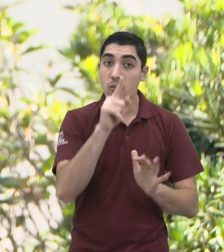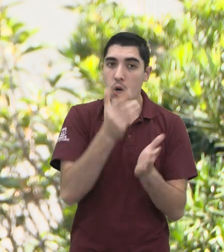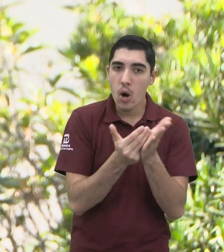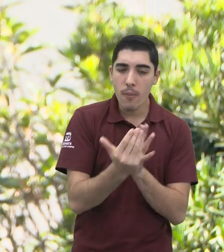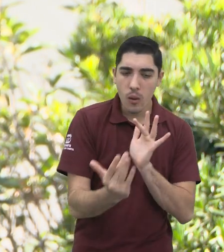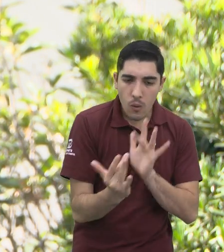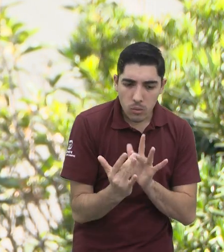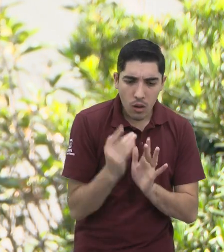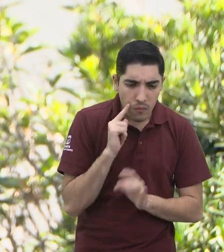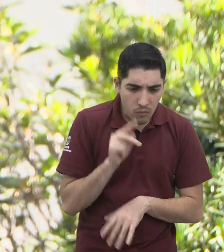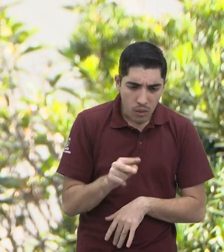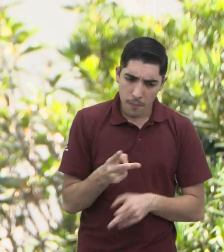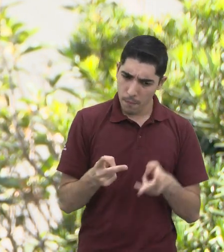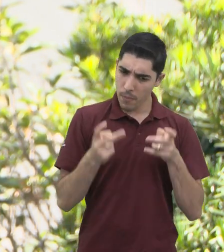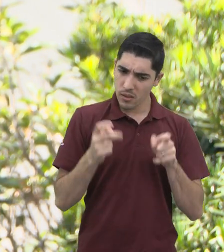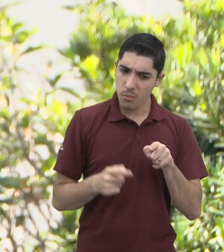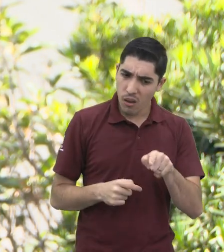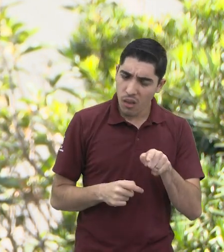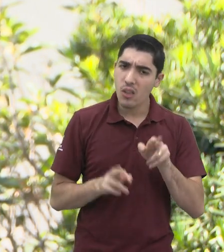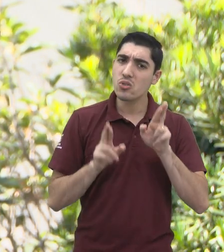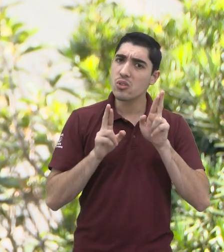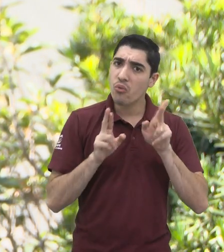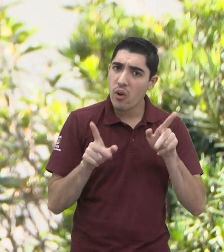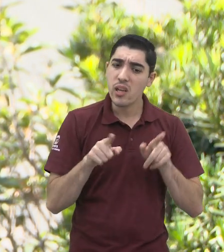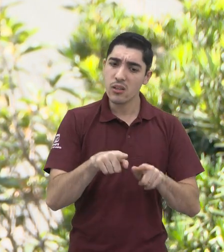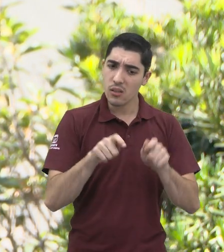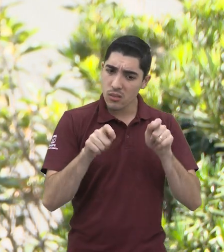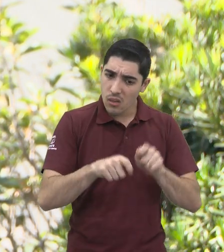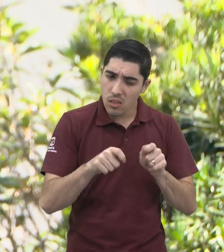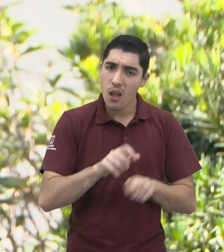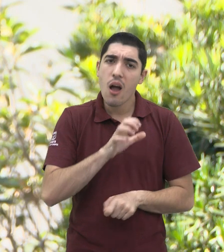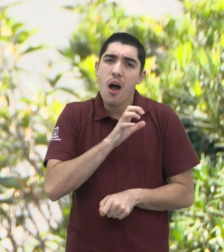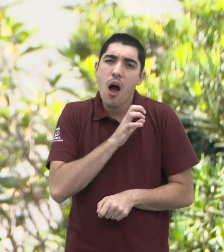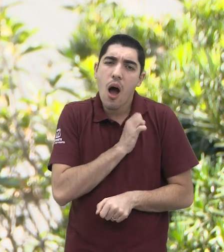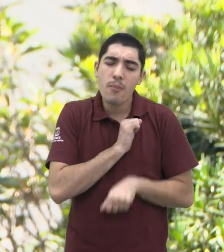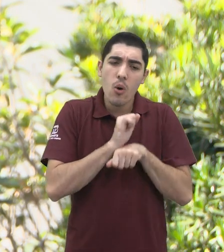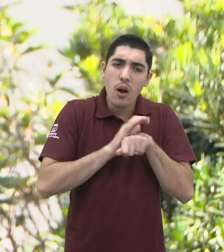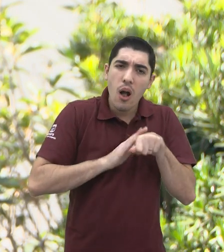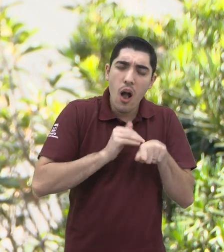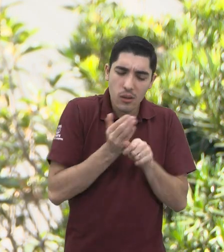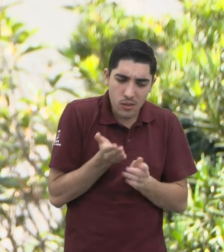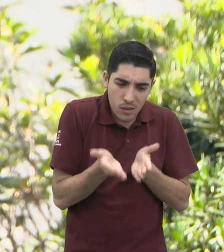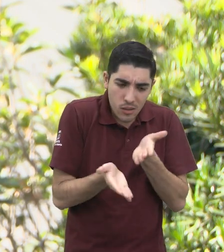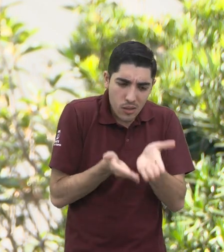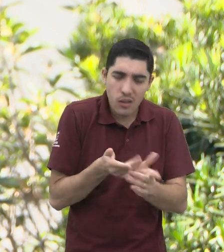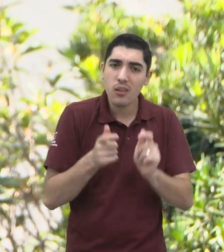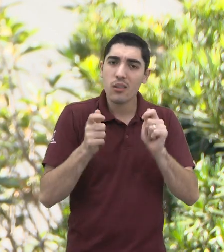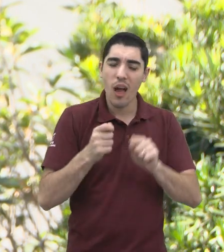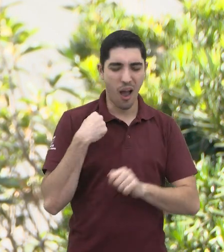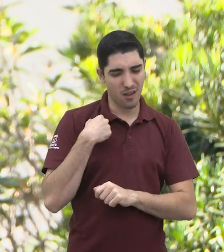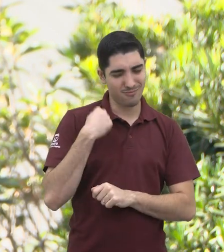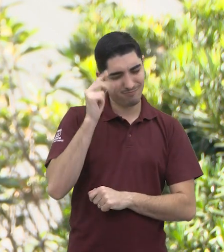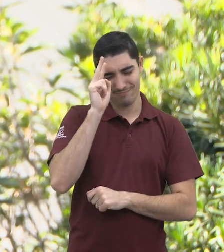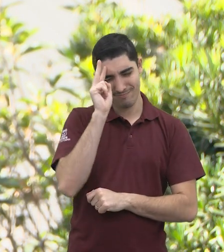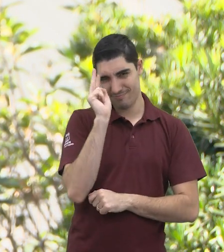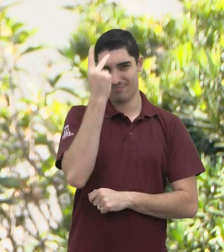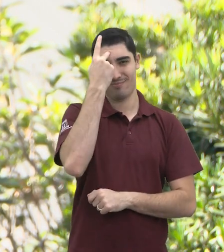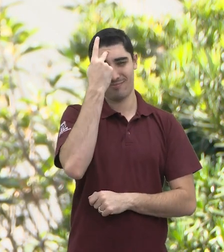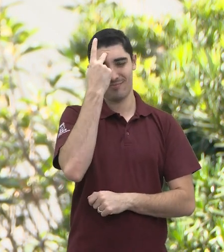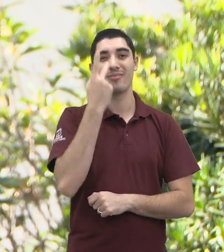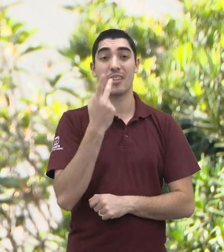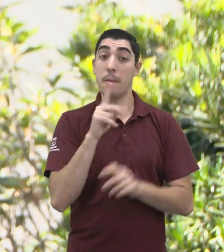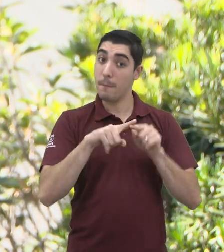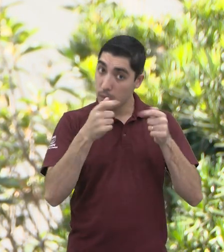contato e você vê que você vivencia situações e vê que ele pode realmente desenvolver amor, que ele pode desenvolver carinho, você muda de